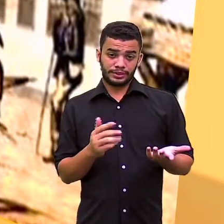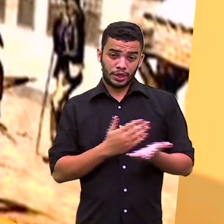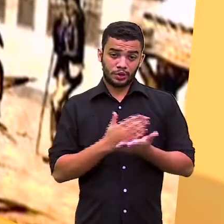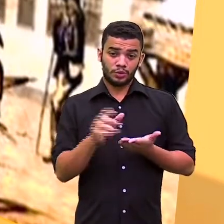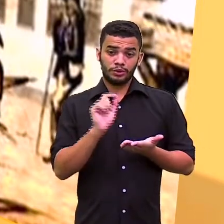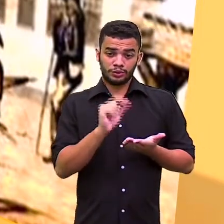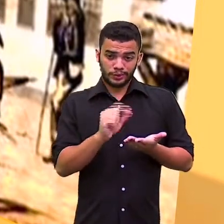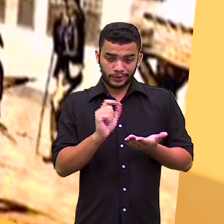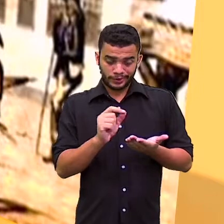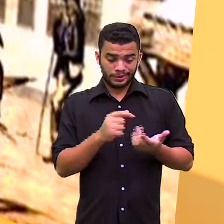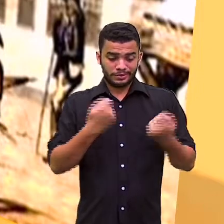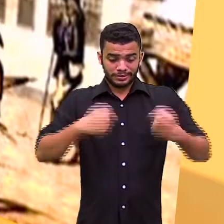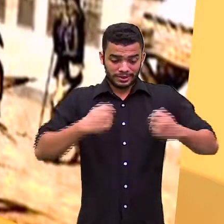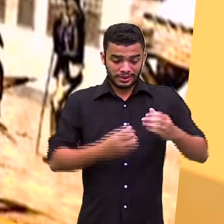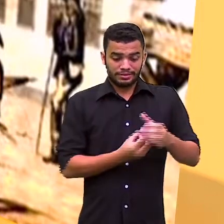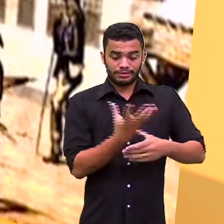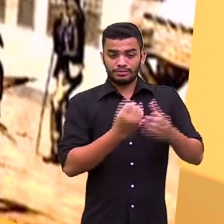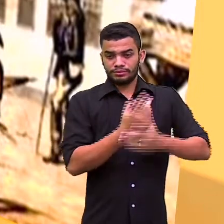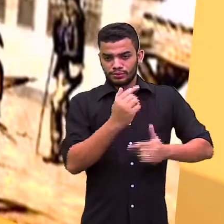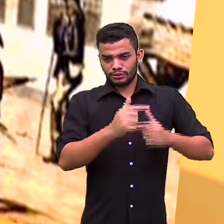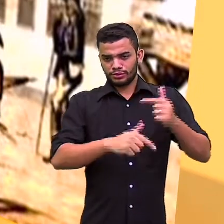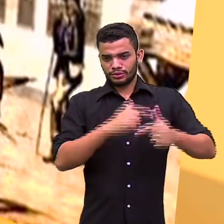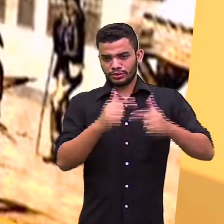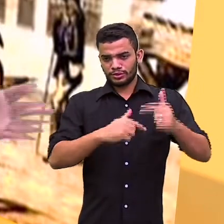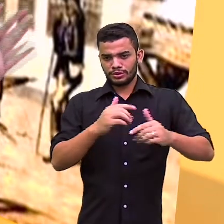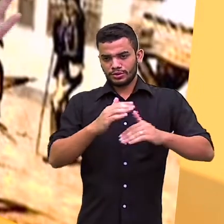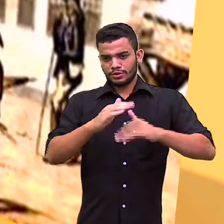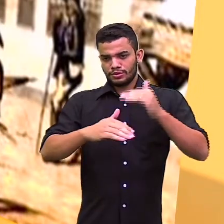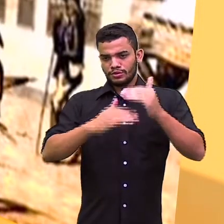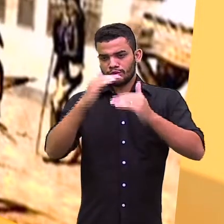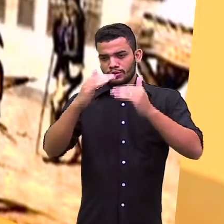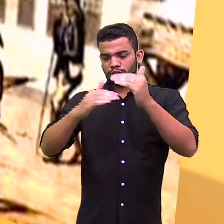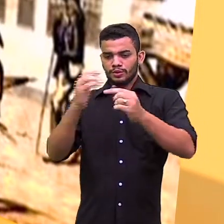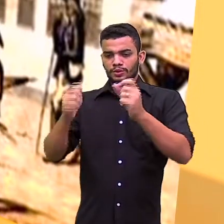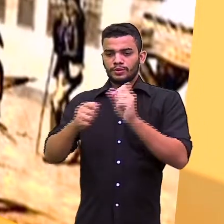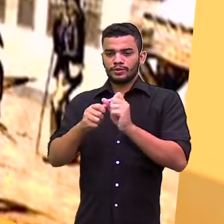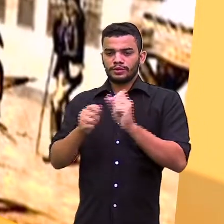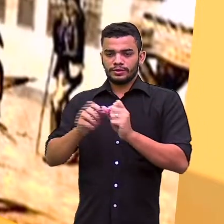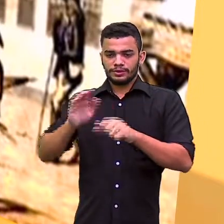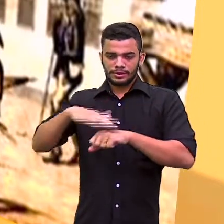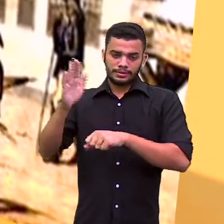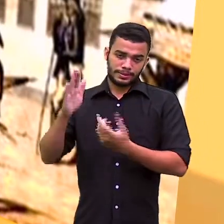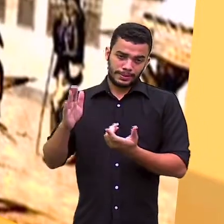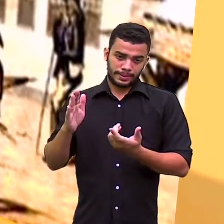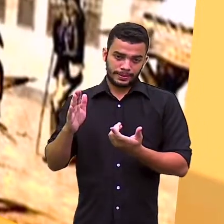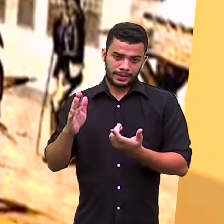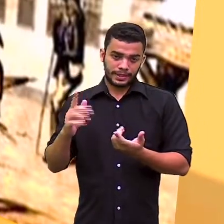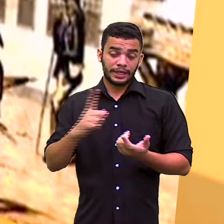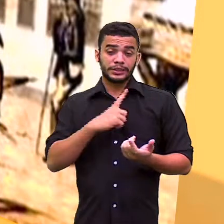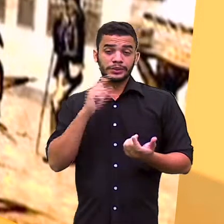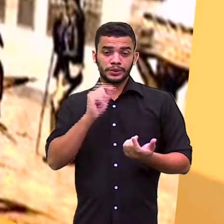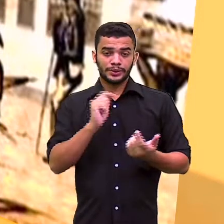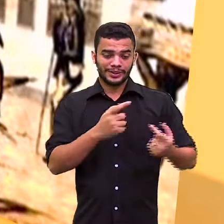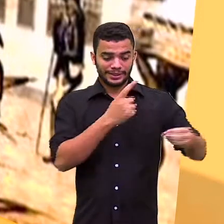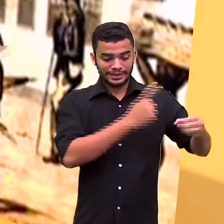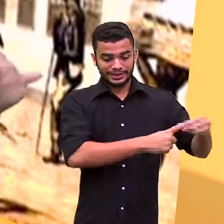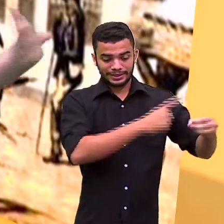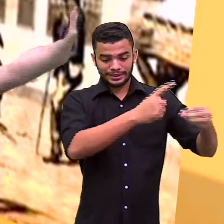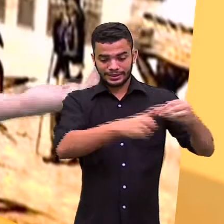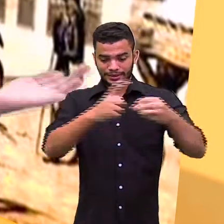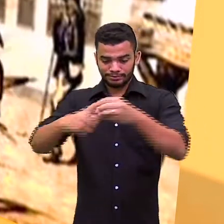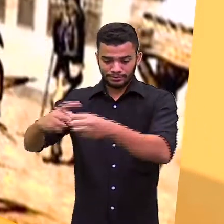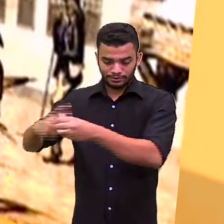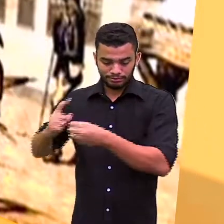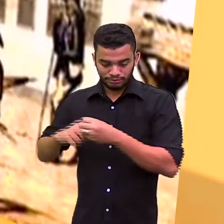rotas comerciais que ligavam as cidades a outras regiões da colônia de onde